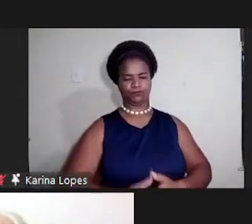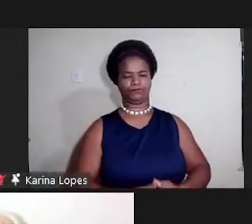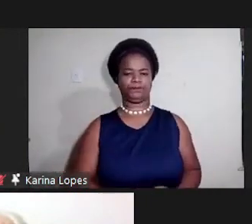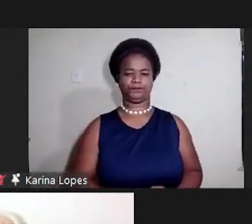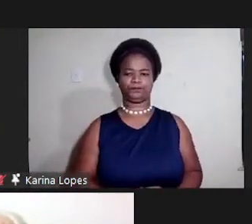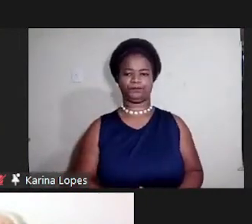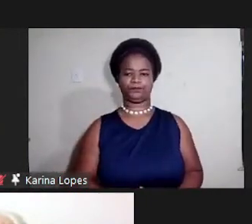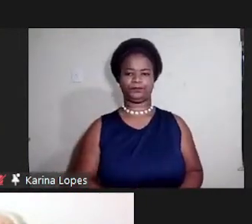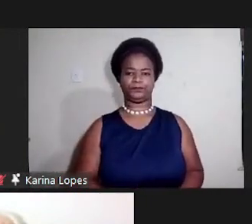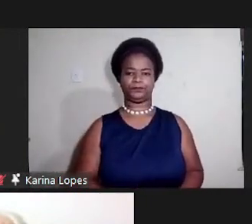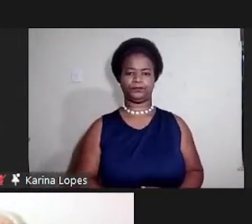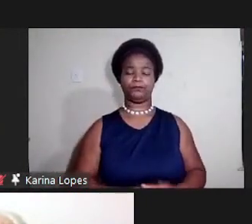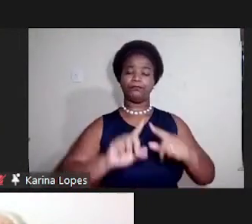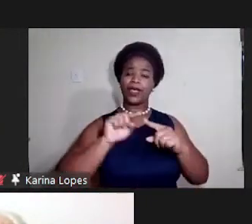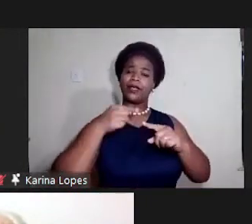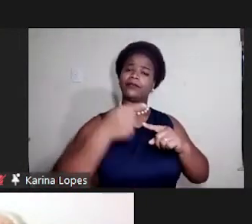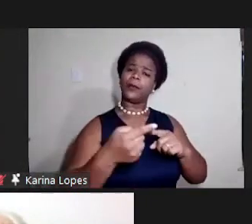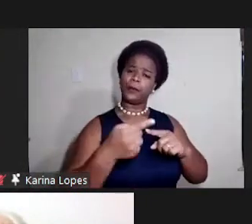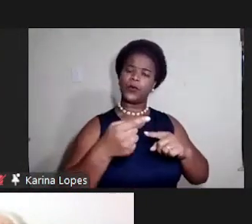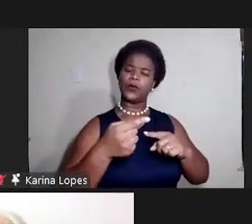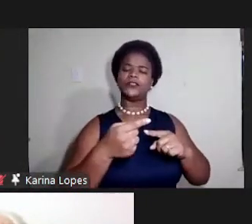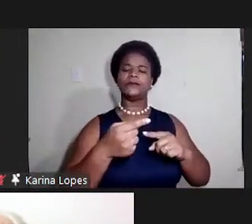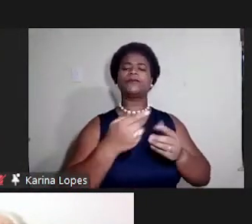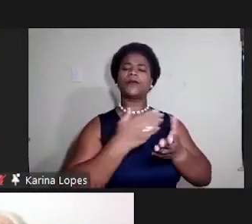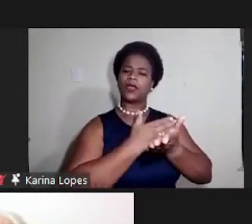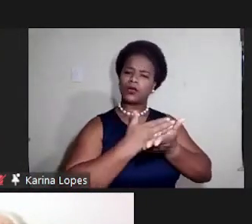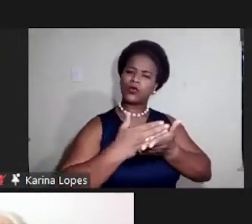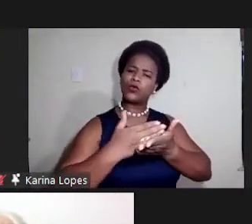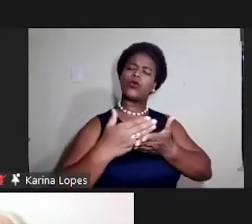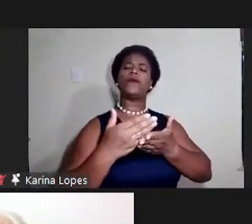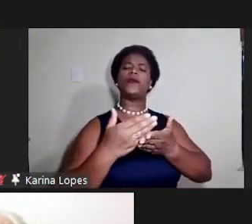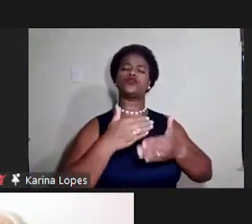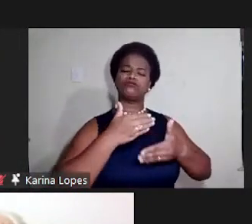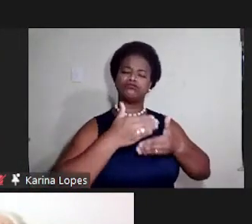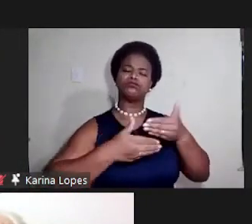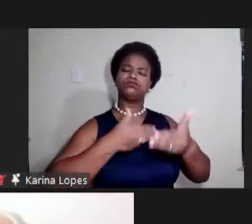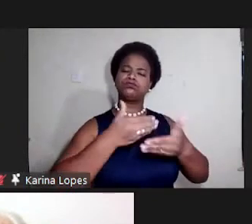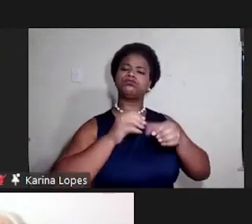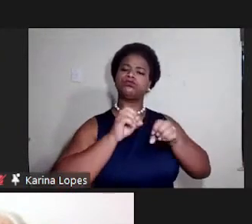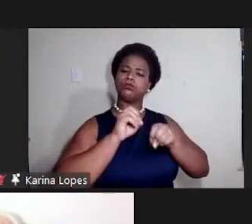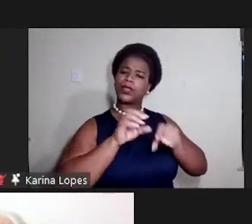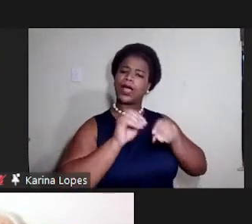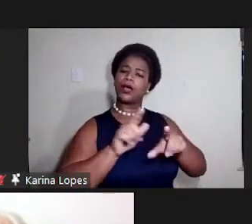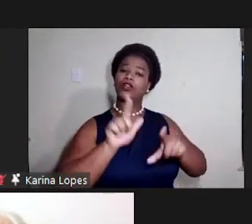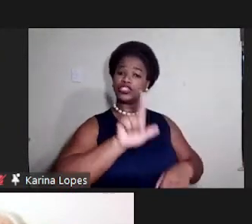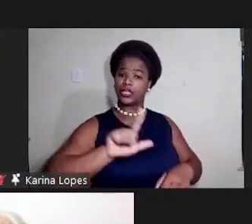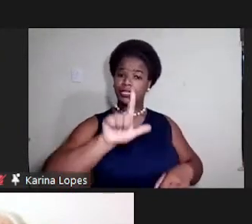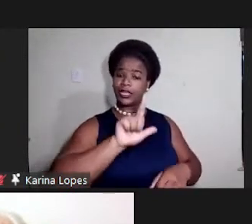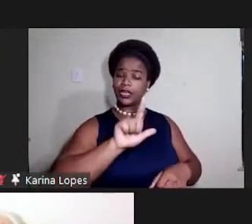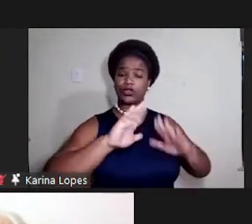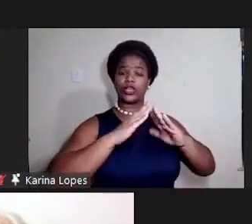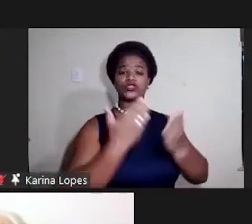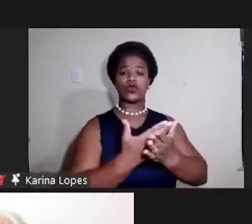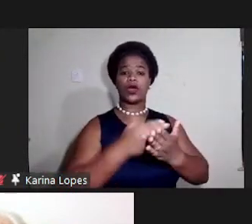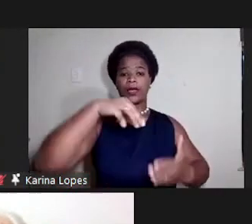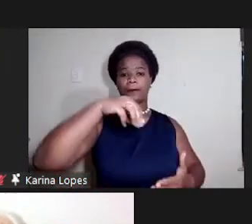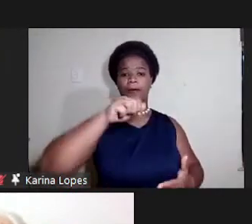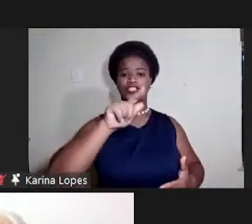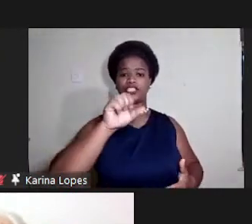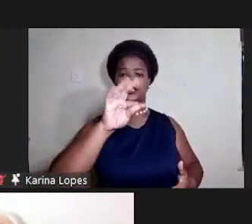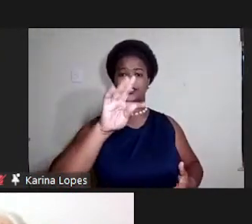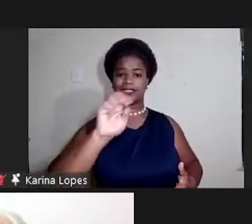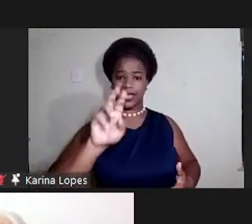Pouco tempo depois, começou a dar aula de literatura no Magister, onde criou e desenvolveu o